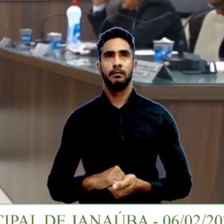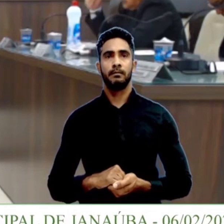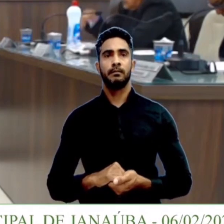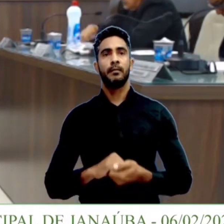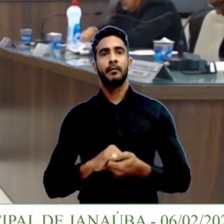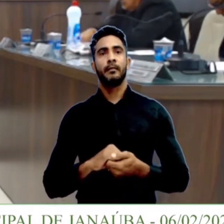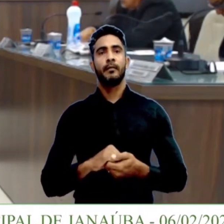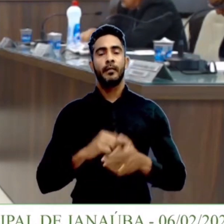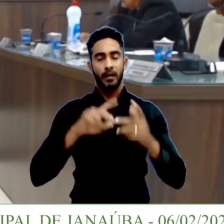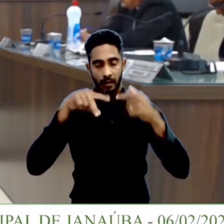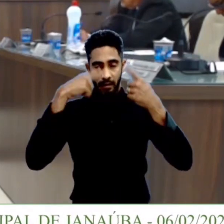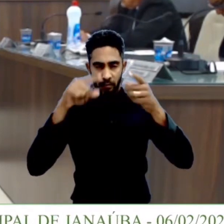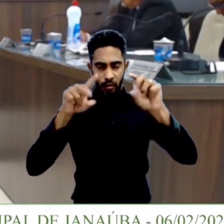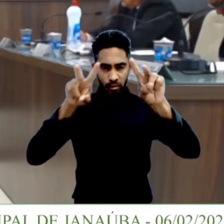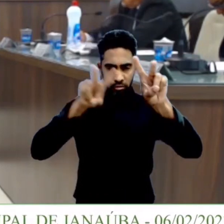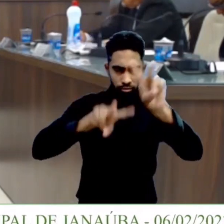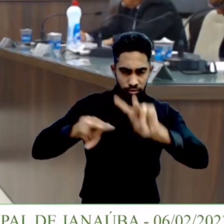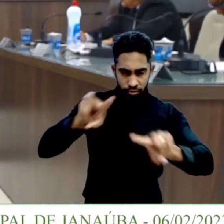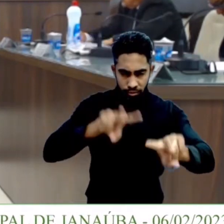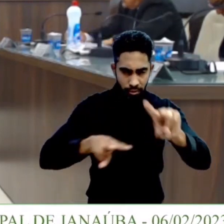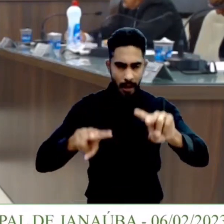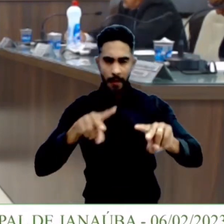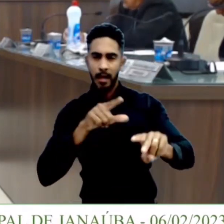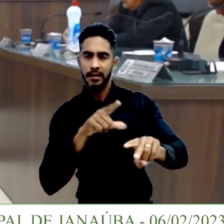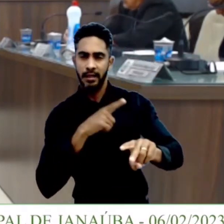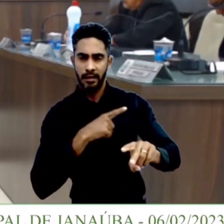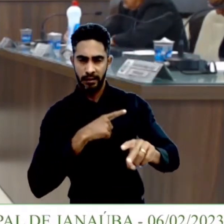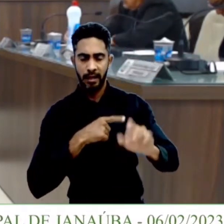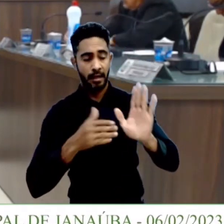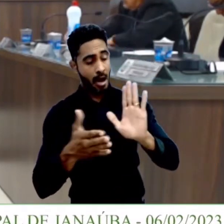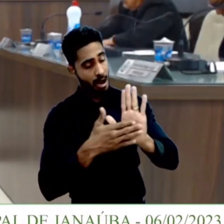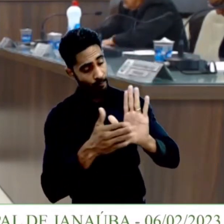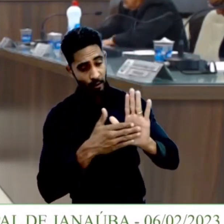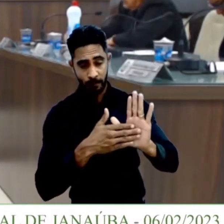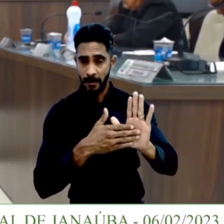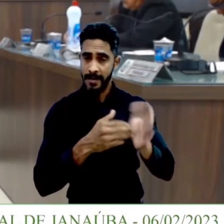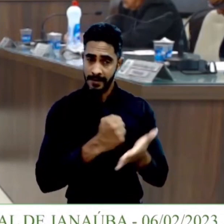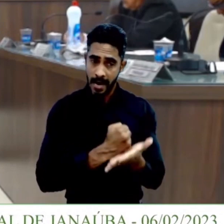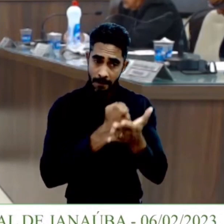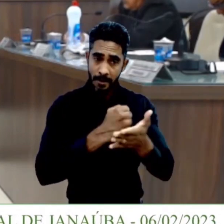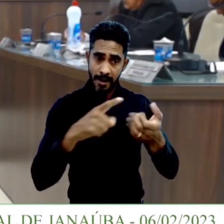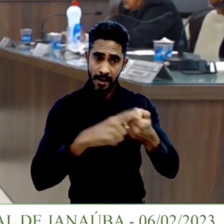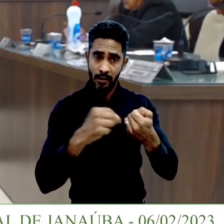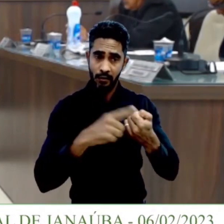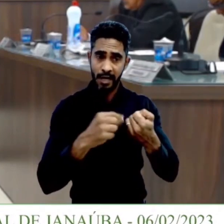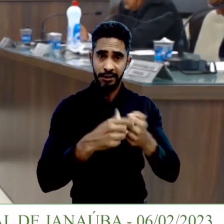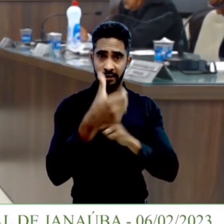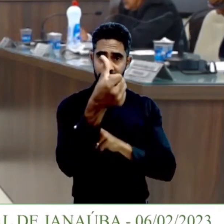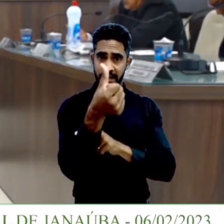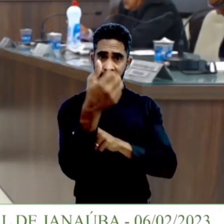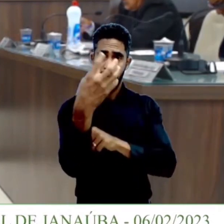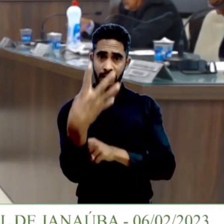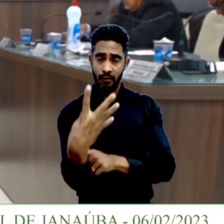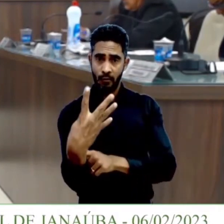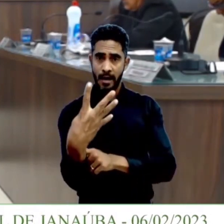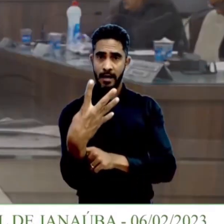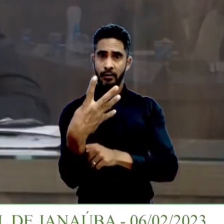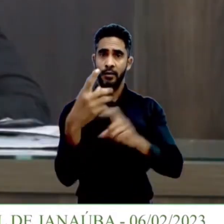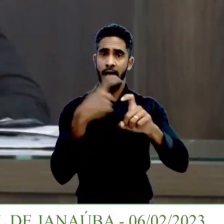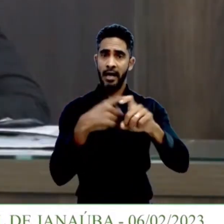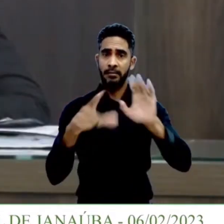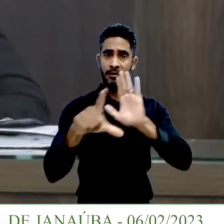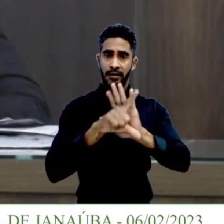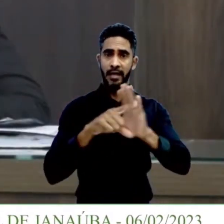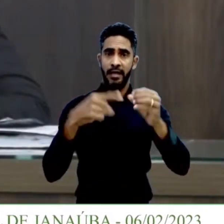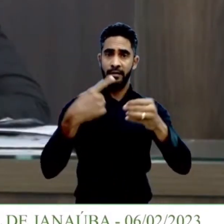Após minuciosa análise do que concerne a iniciativa, a proposição ampara-se no artigo 64, caput da Lei